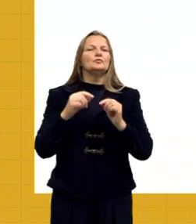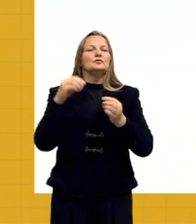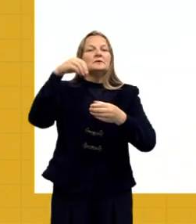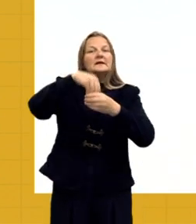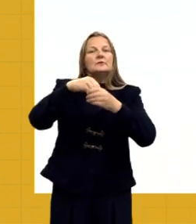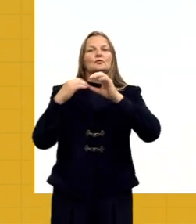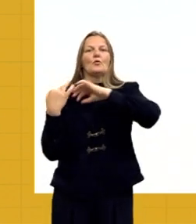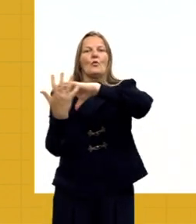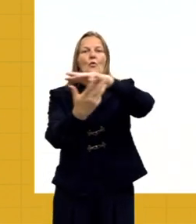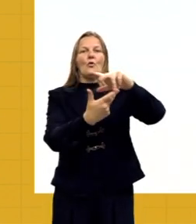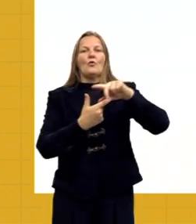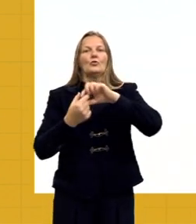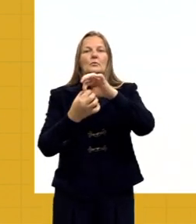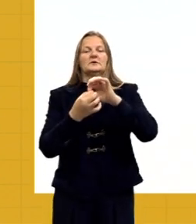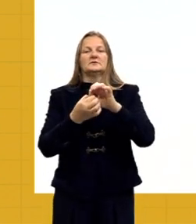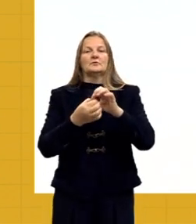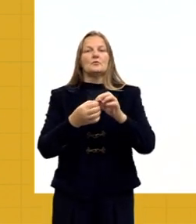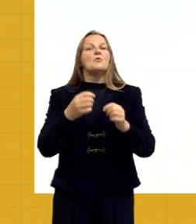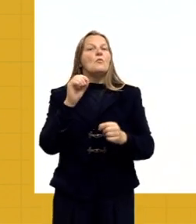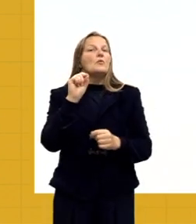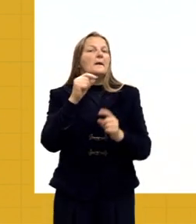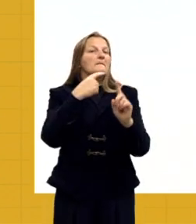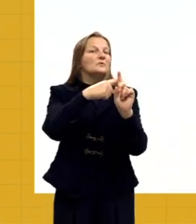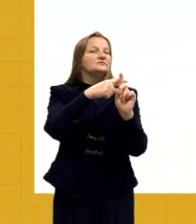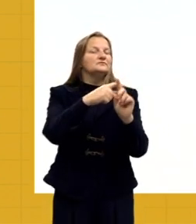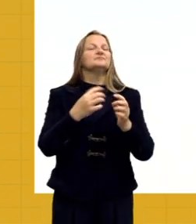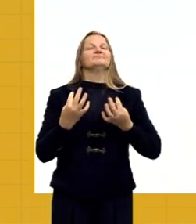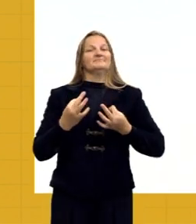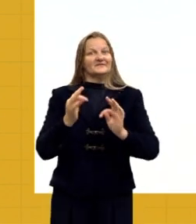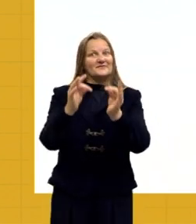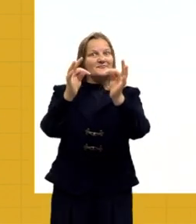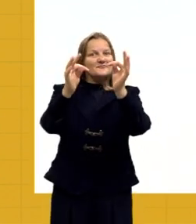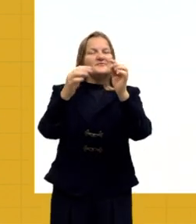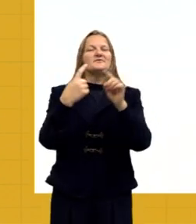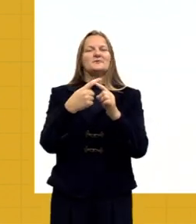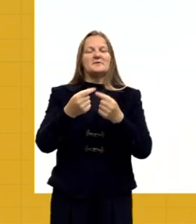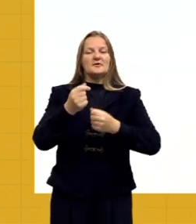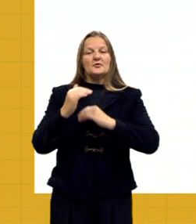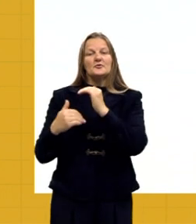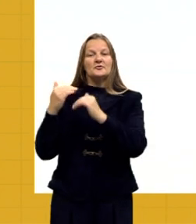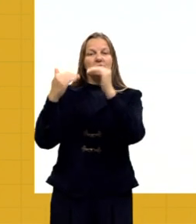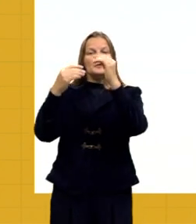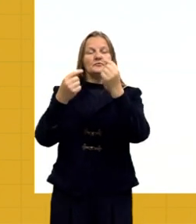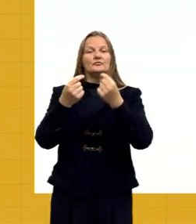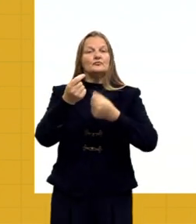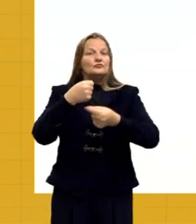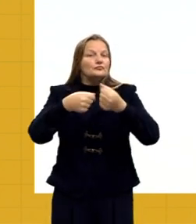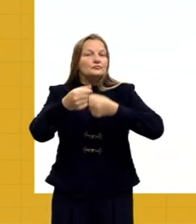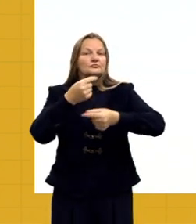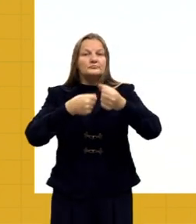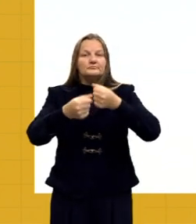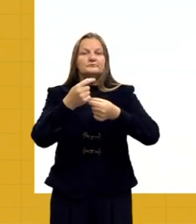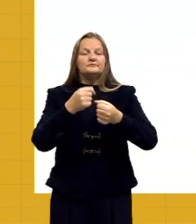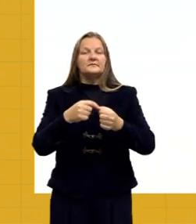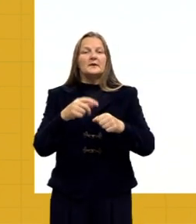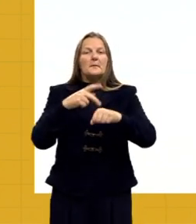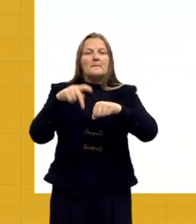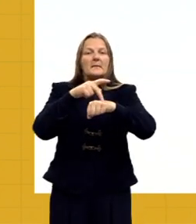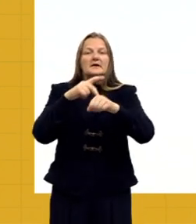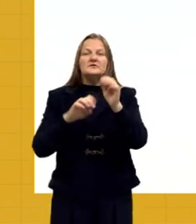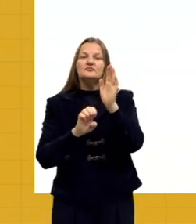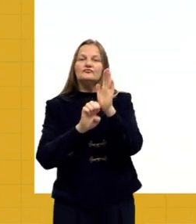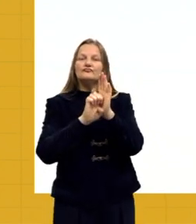pontos positivos então a tecnologia né o crescimento econômico também desses países emergentes países aí que não